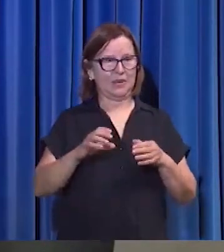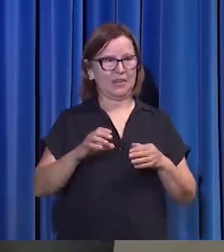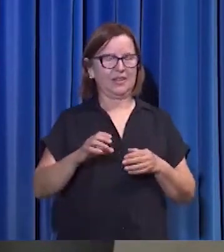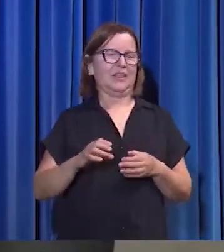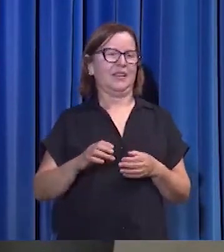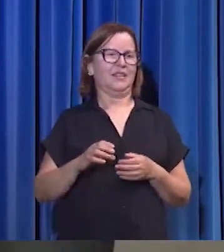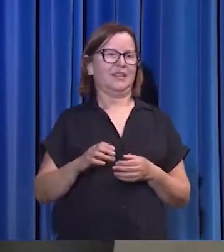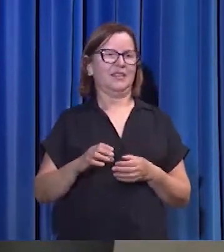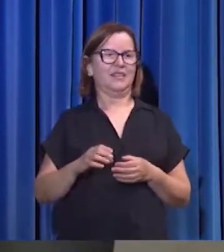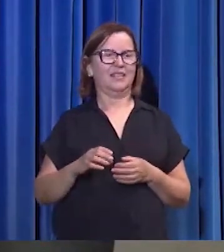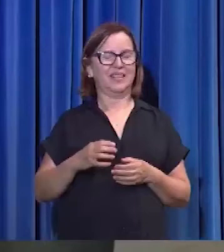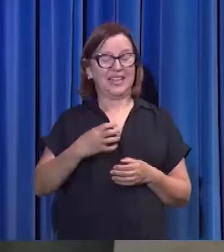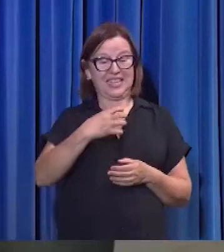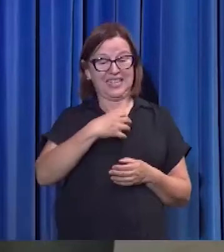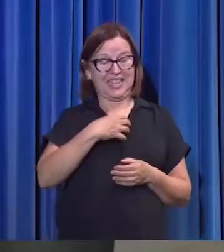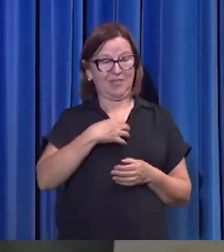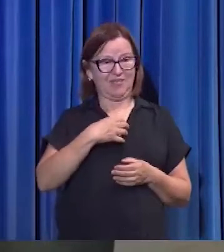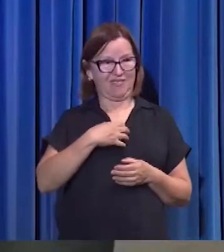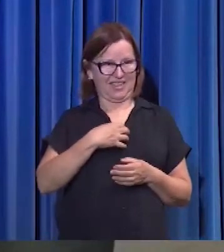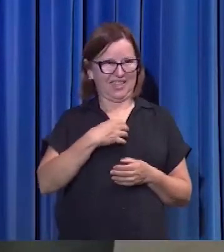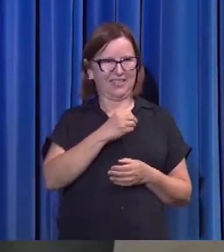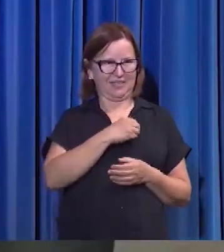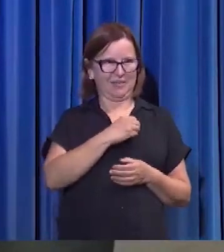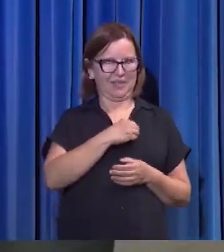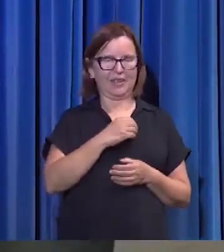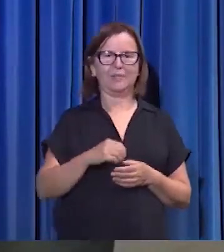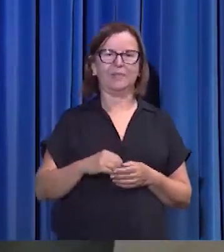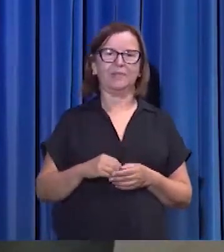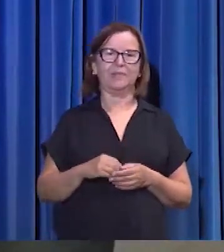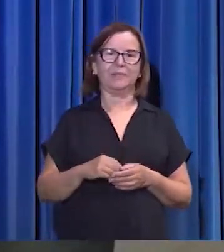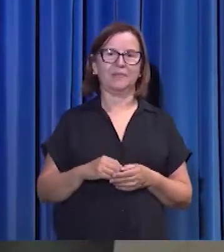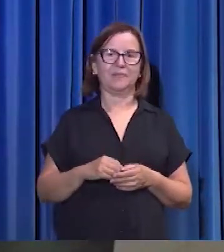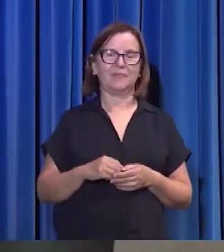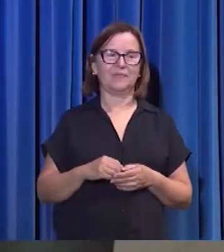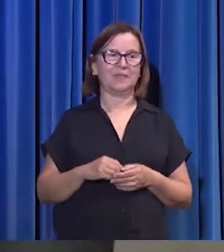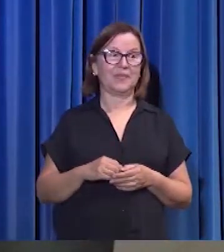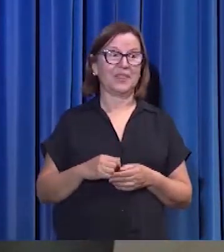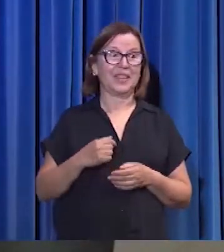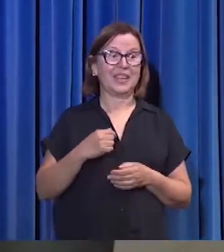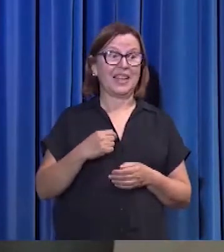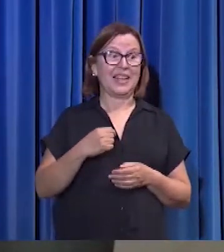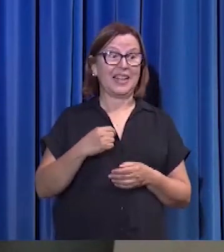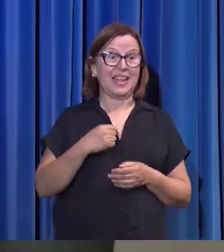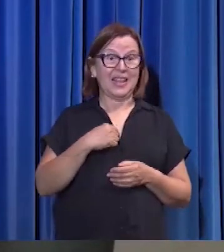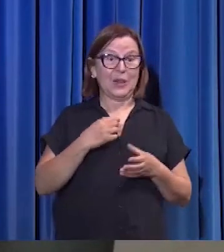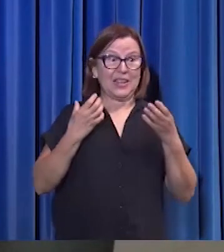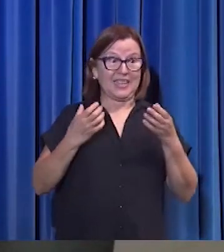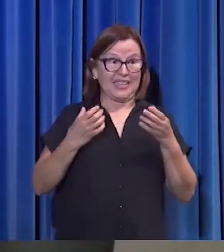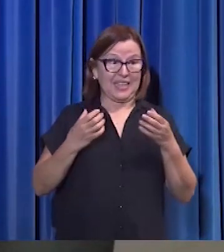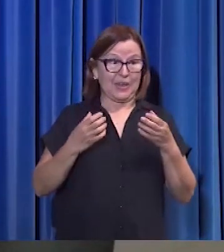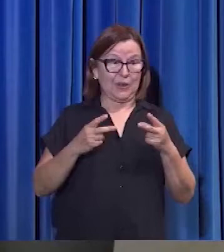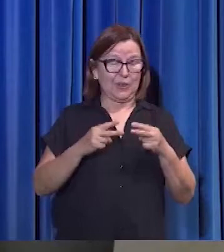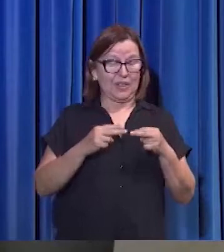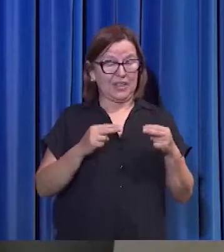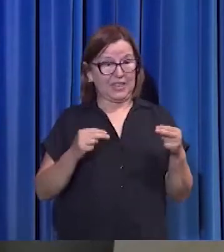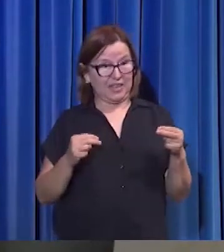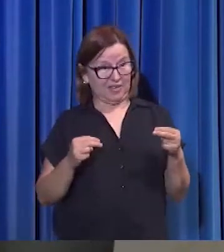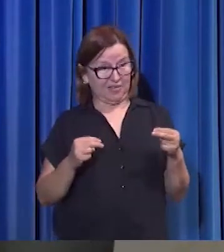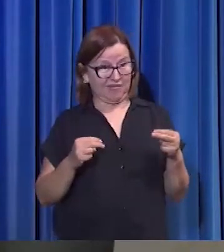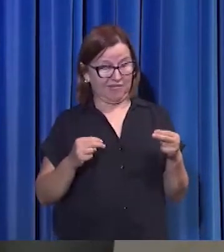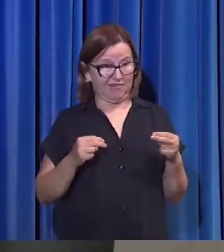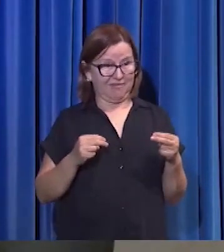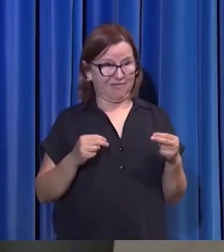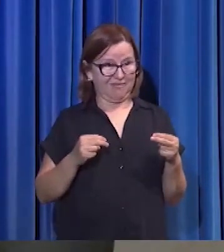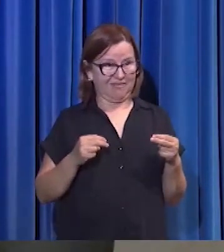Porque a minha insatisfação é que eu quero que as coisas sejam do meu jeito e não do jeito